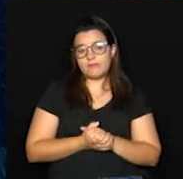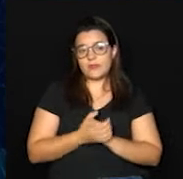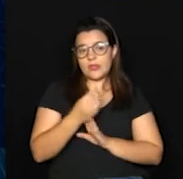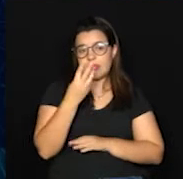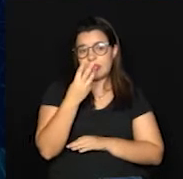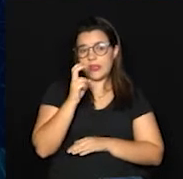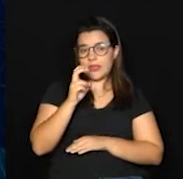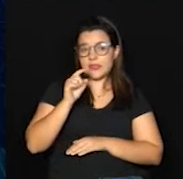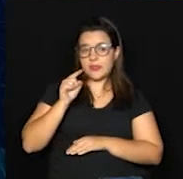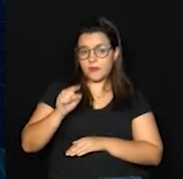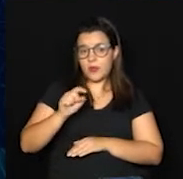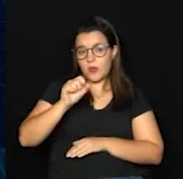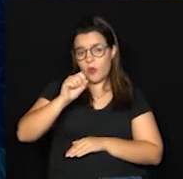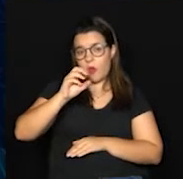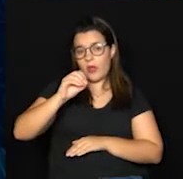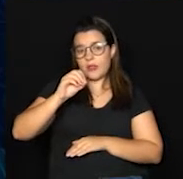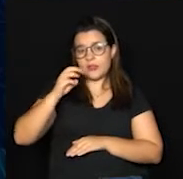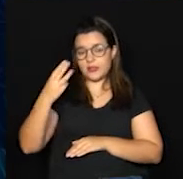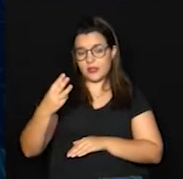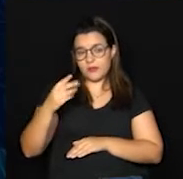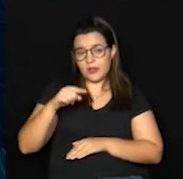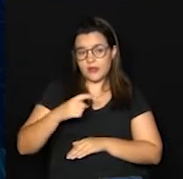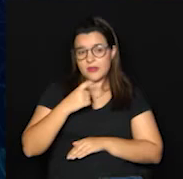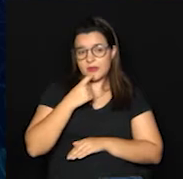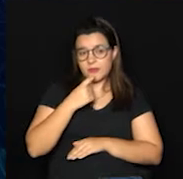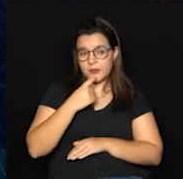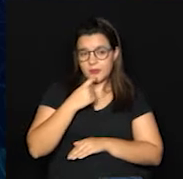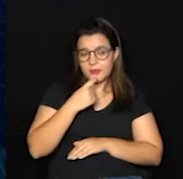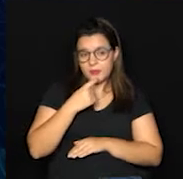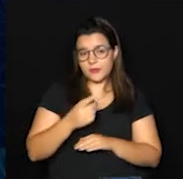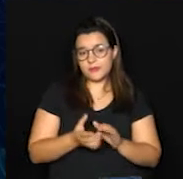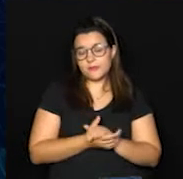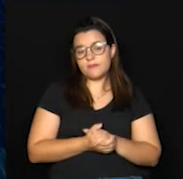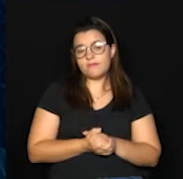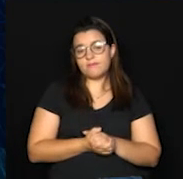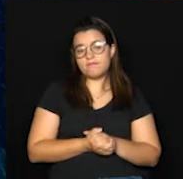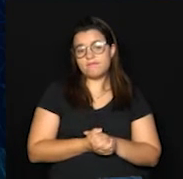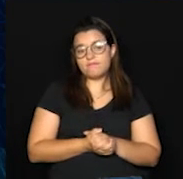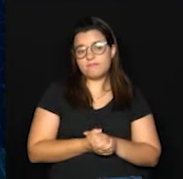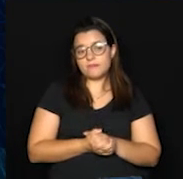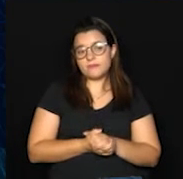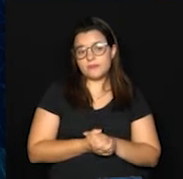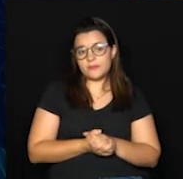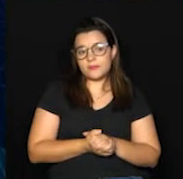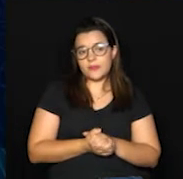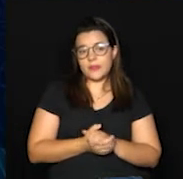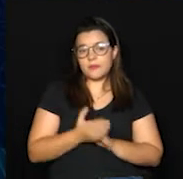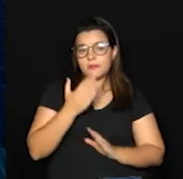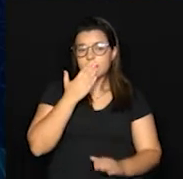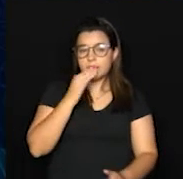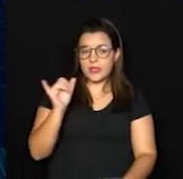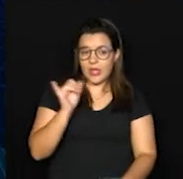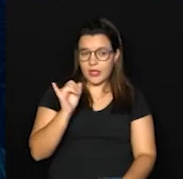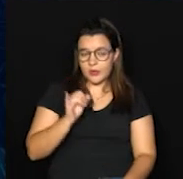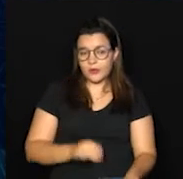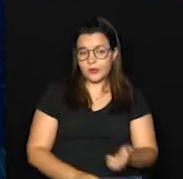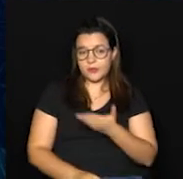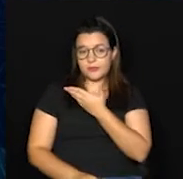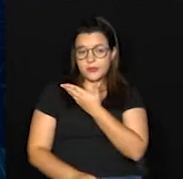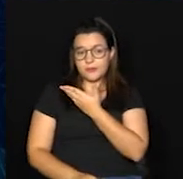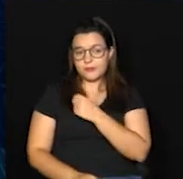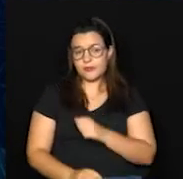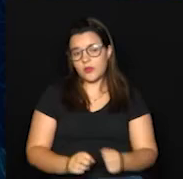35.803 é na cidade de Campinas, né? Nós temos aí esses casos na nossa cidade, seguida de Indaiatuba,